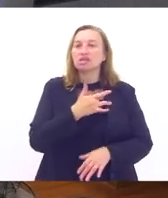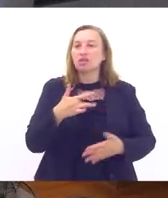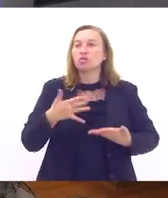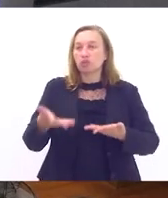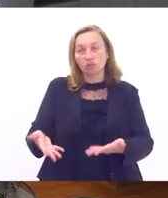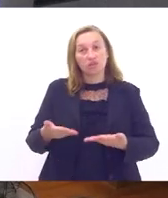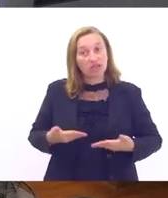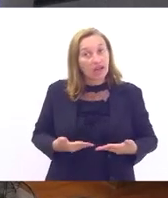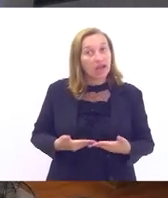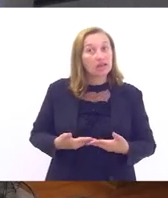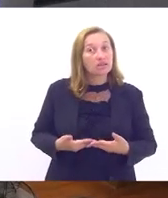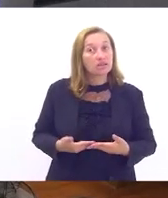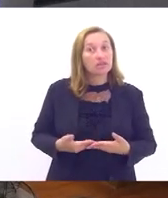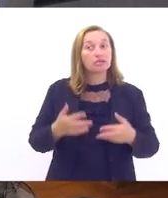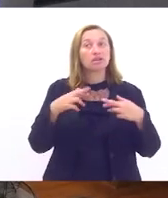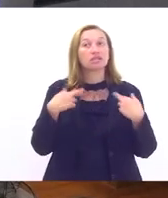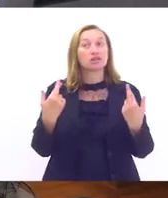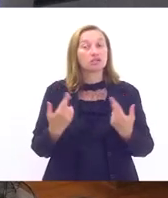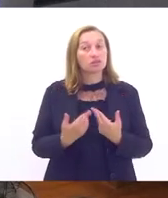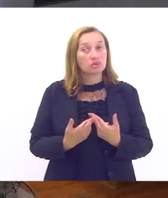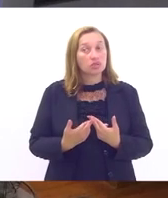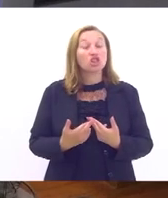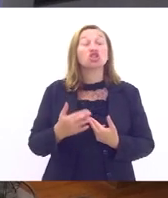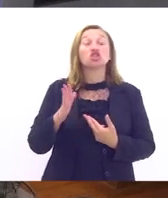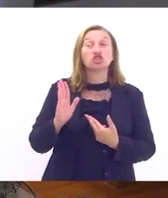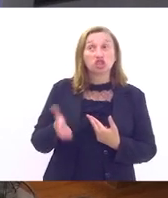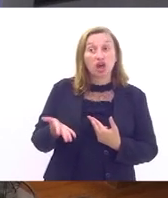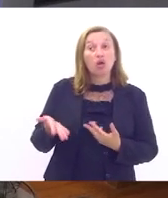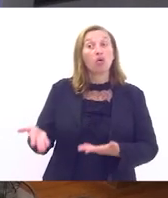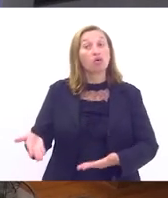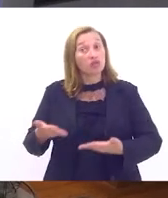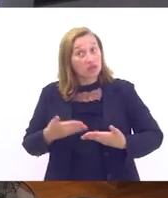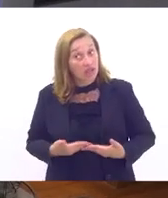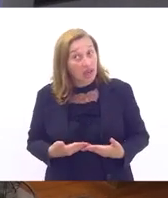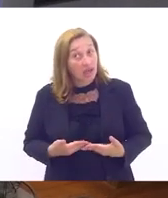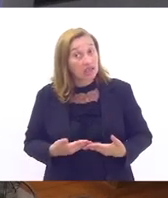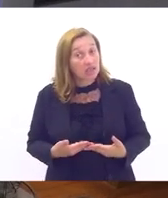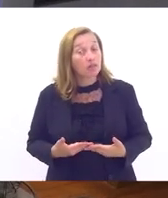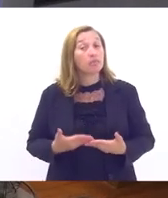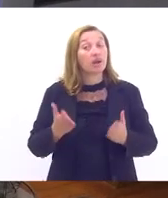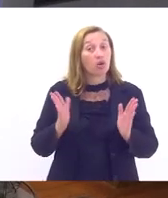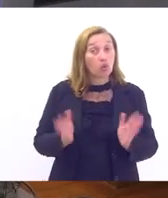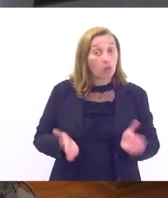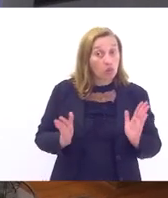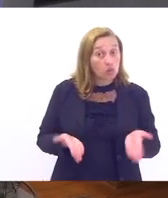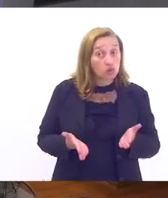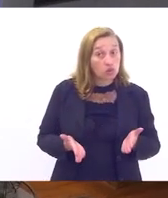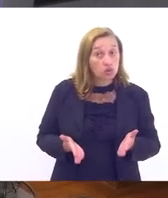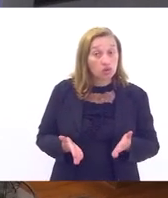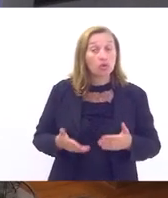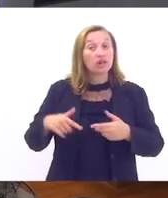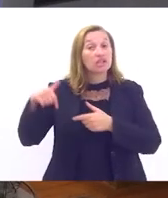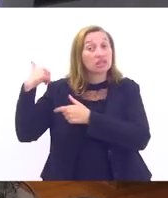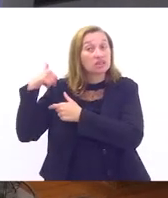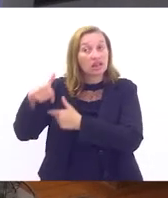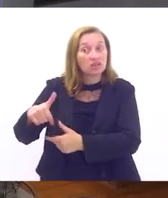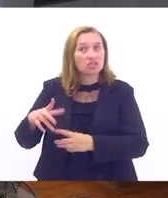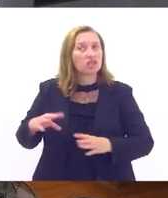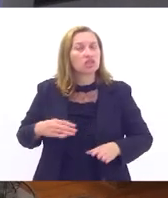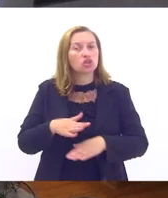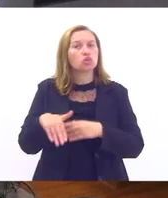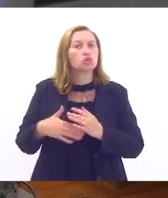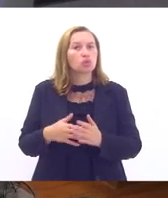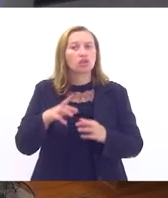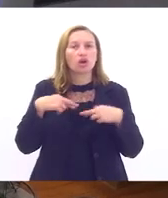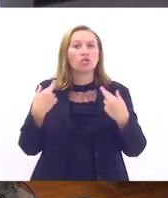convidada para esta... Não, mas já foi chamada para essa audiência de hoje, como é uma tradição em todas as